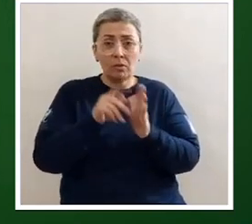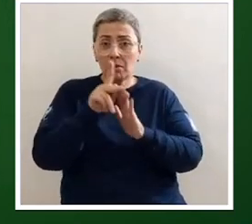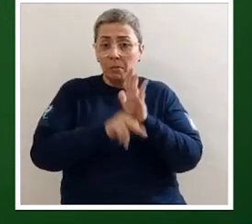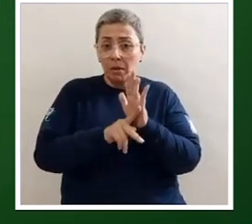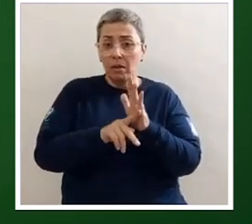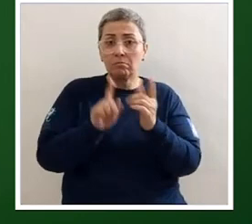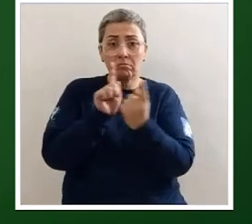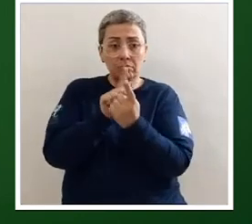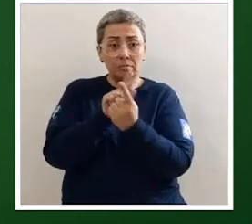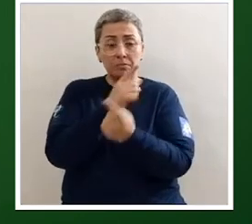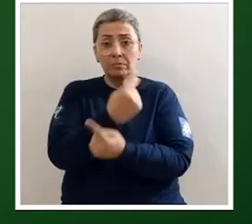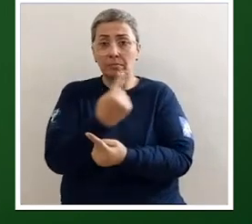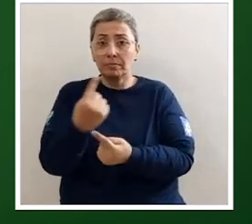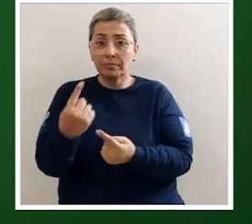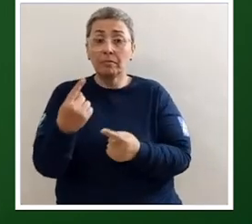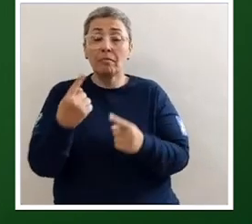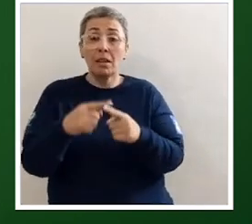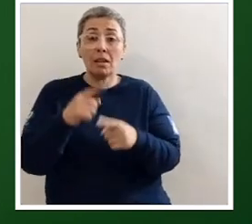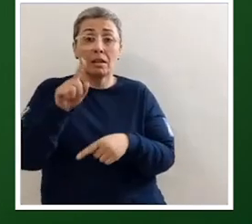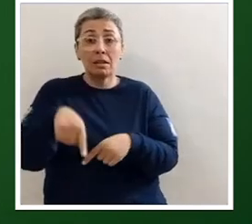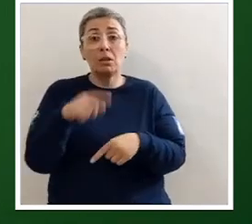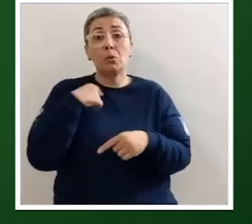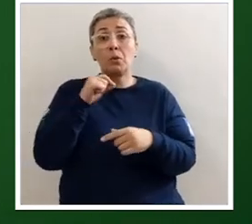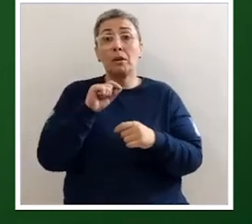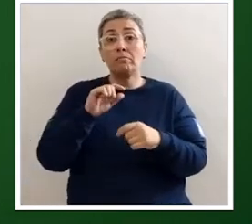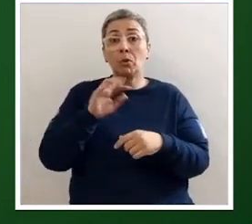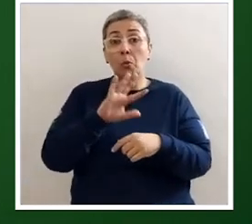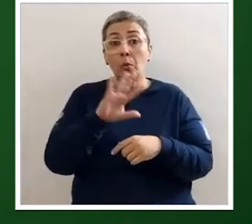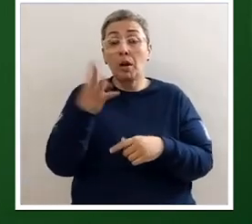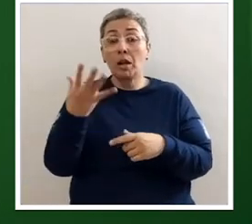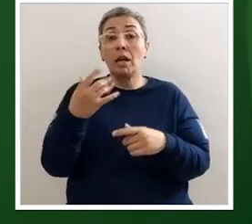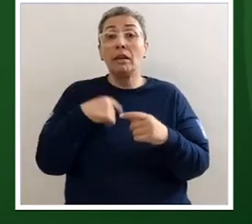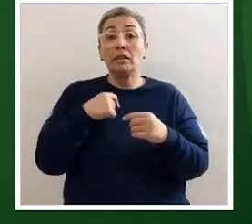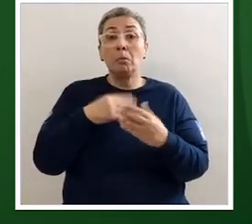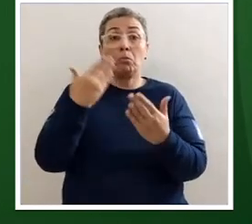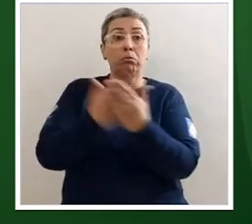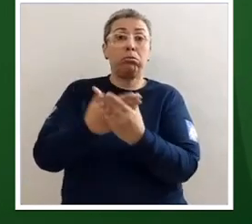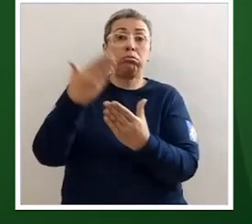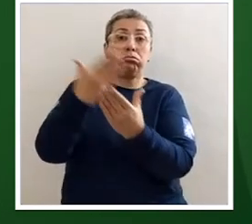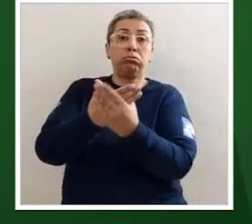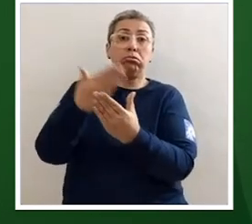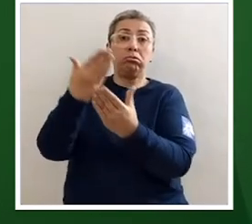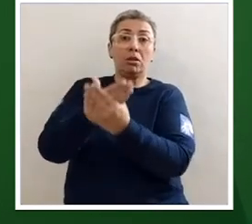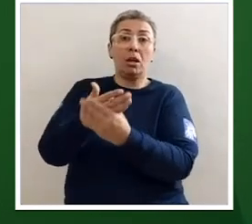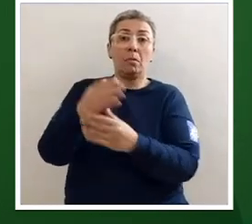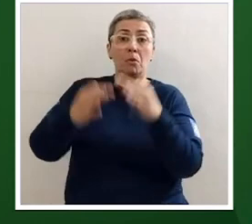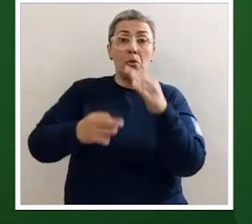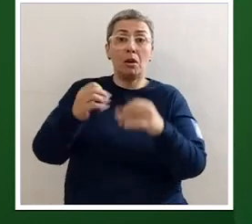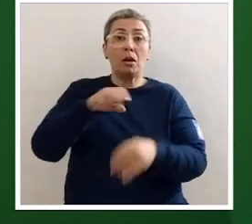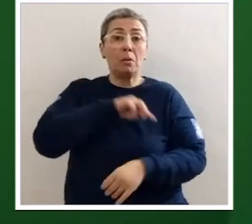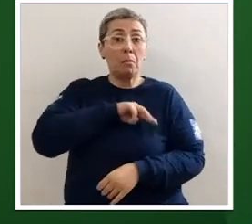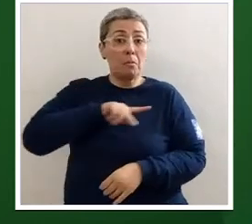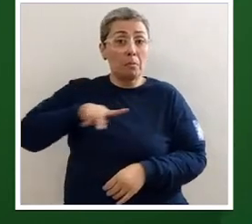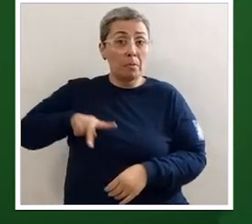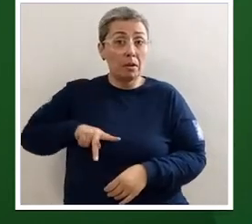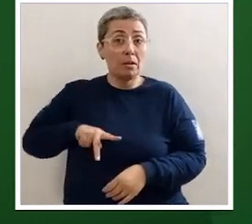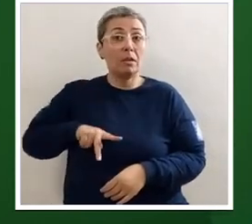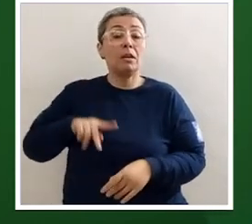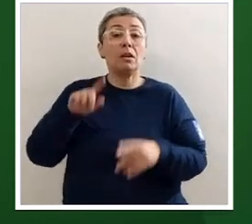individualizado e isto gerava muita judicialização então Ministério Público